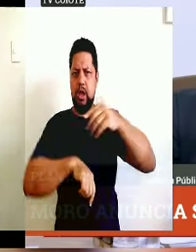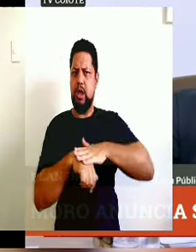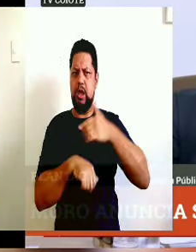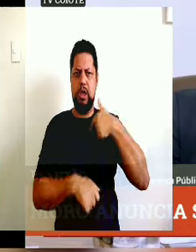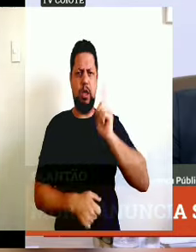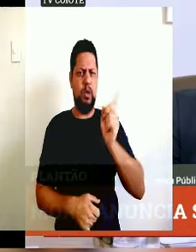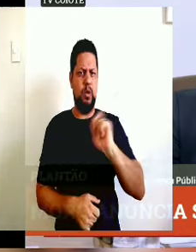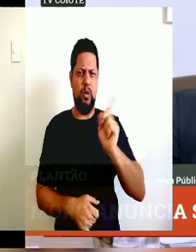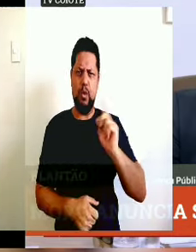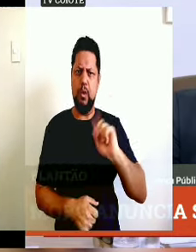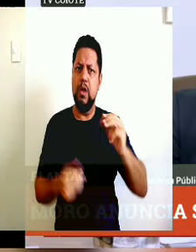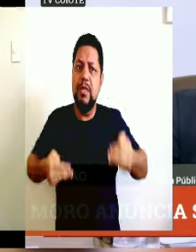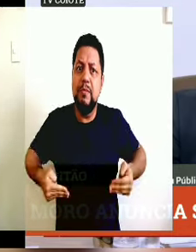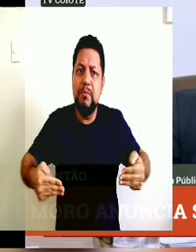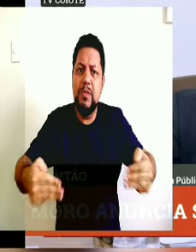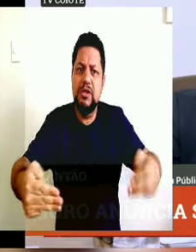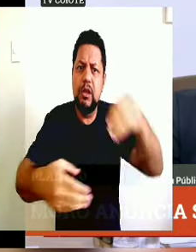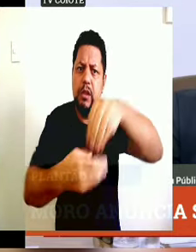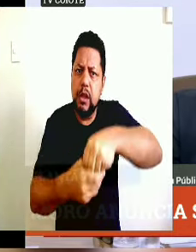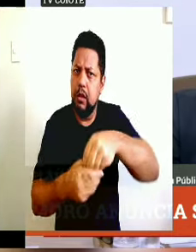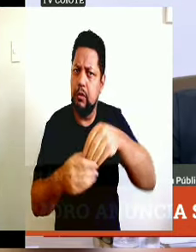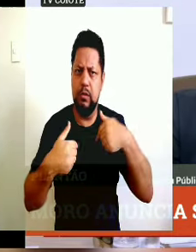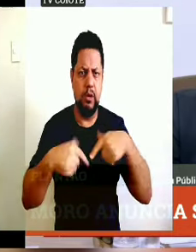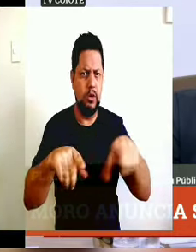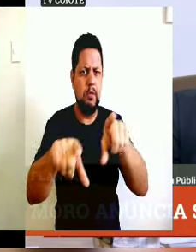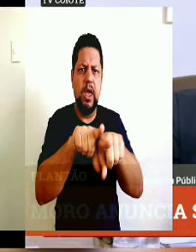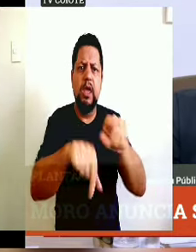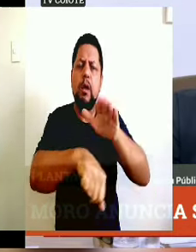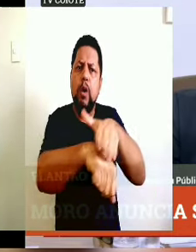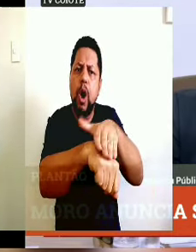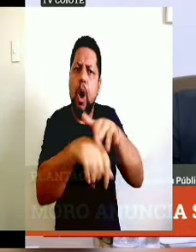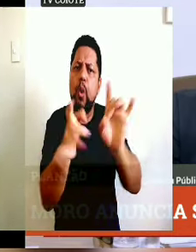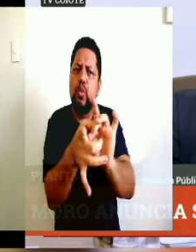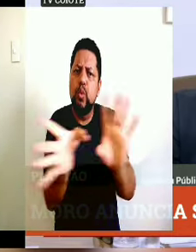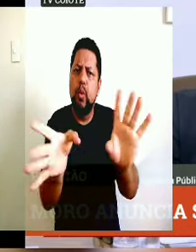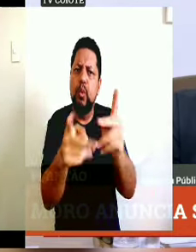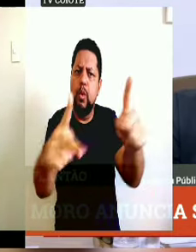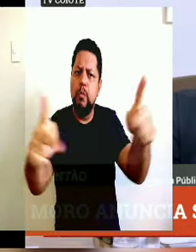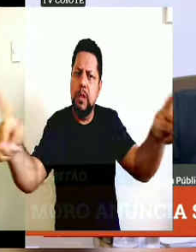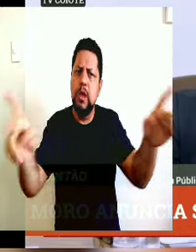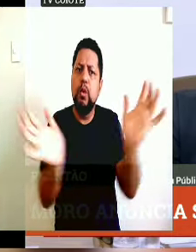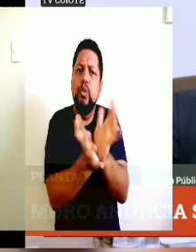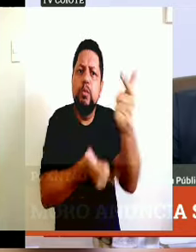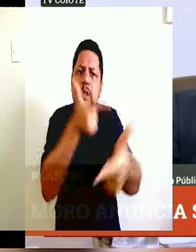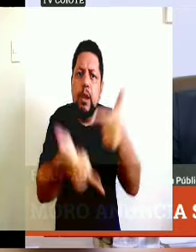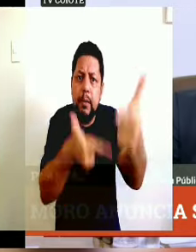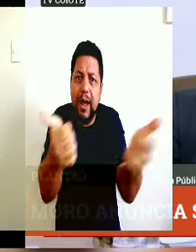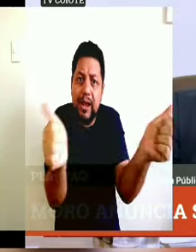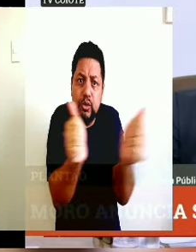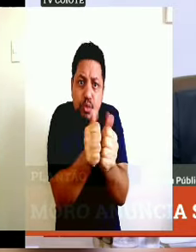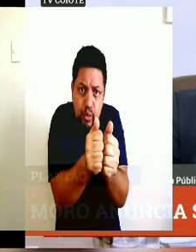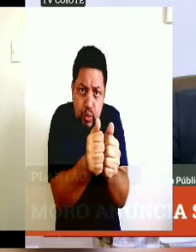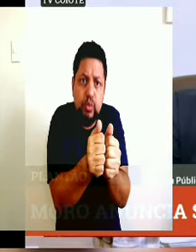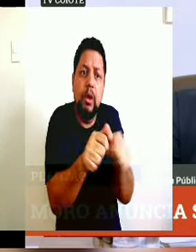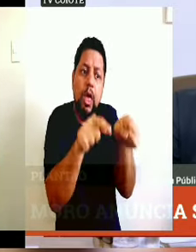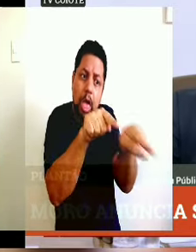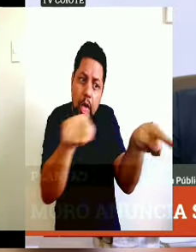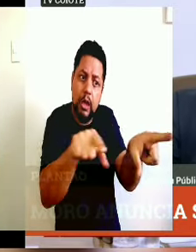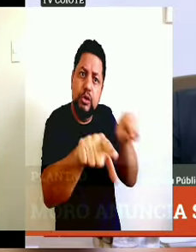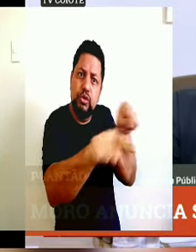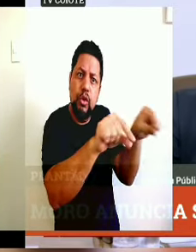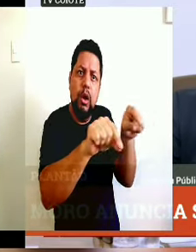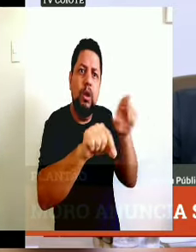tem sido no Ministério como um todo. Eu sempre tenho solicitado, dado autonomia, né, ao pessoal que trabalha comigo. A palavra